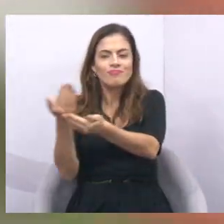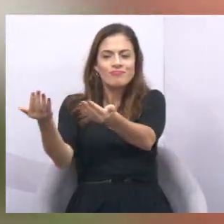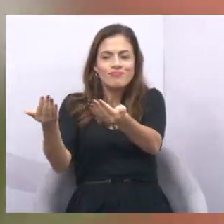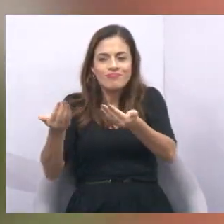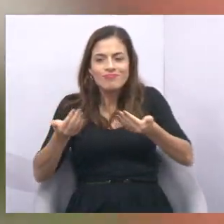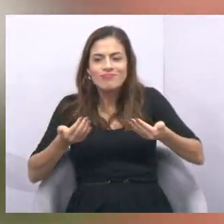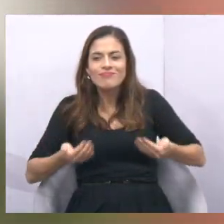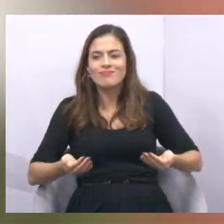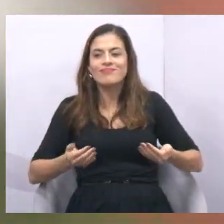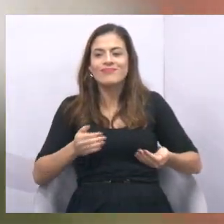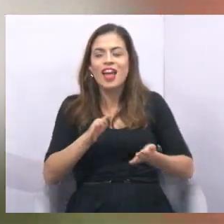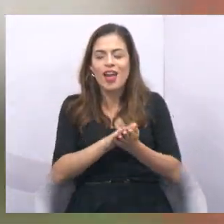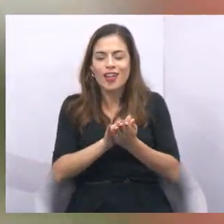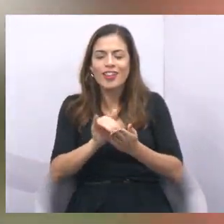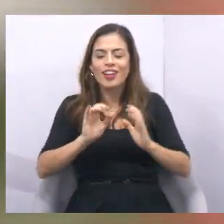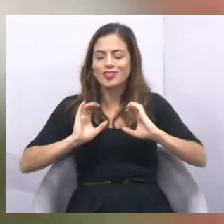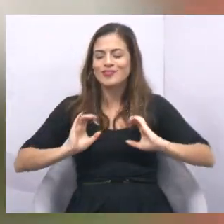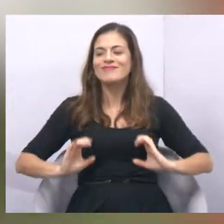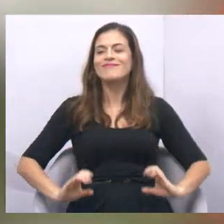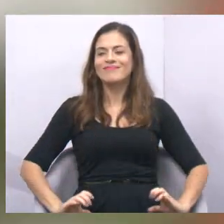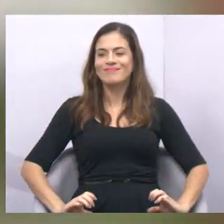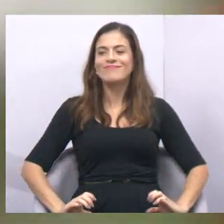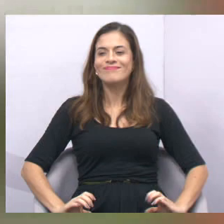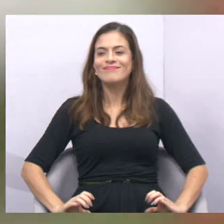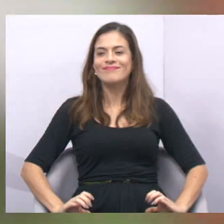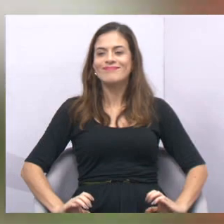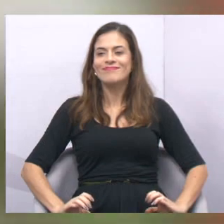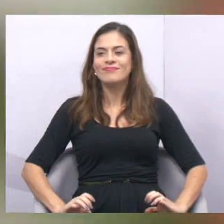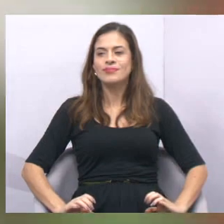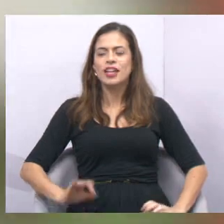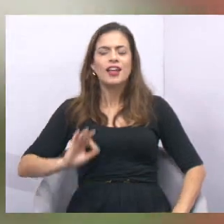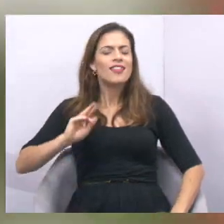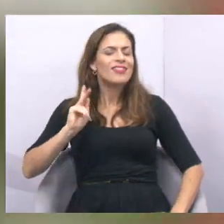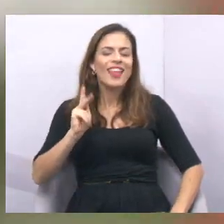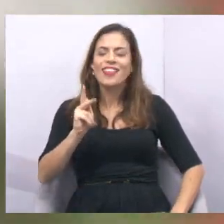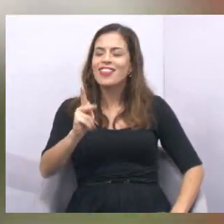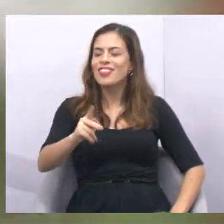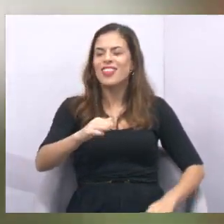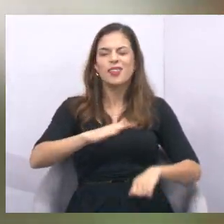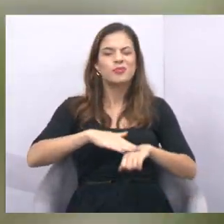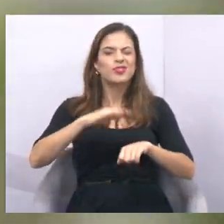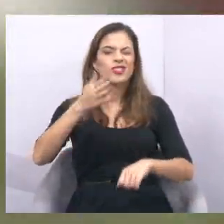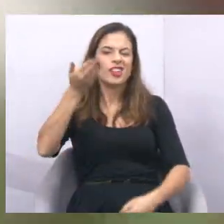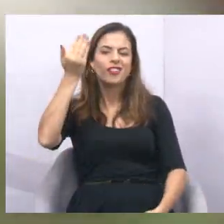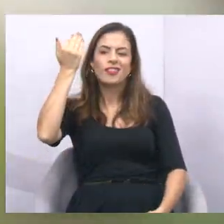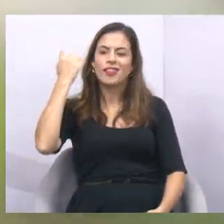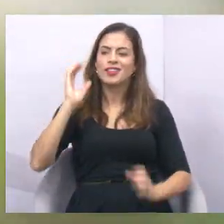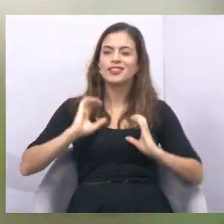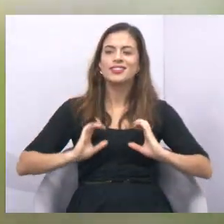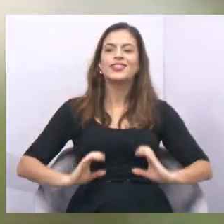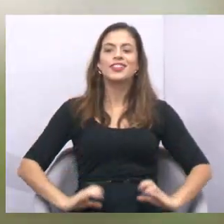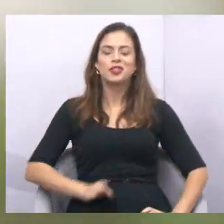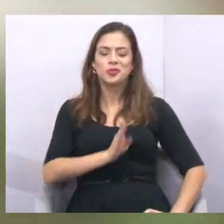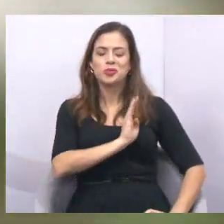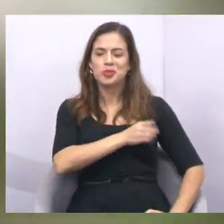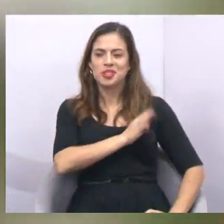jacareense agora de direito, mas sempre foi um jacareense de coração. Boa noite a todos,